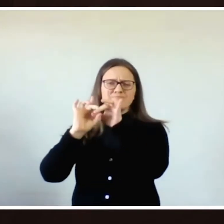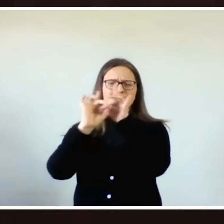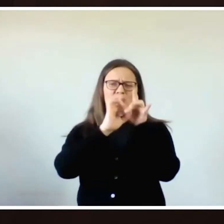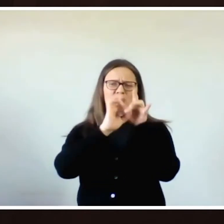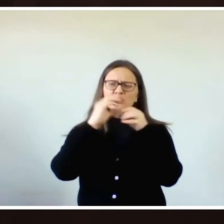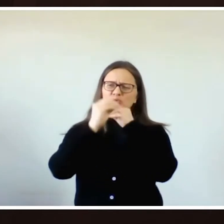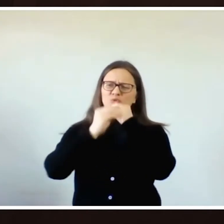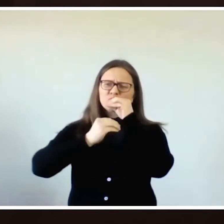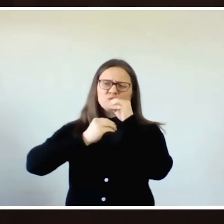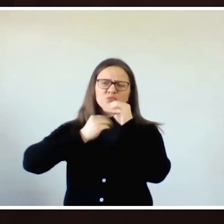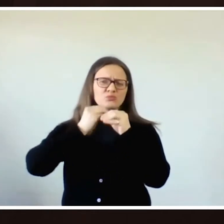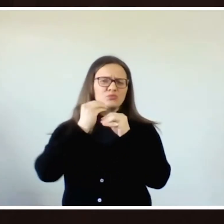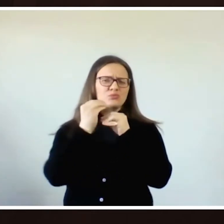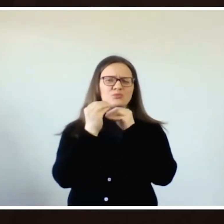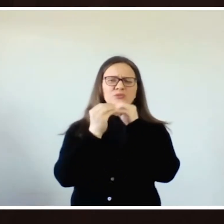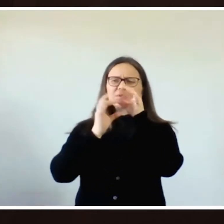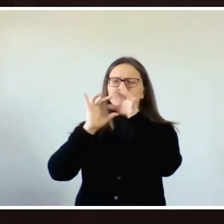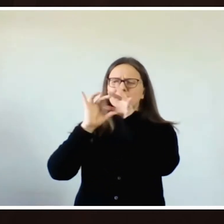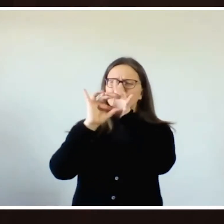Então,